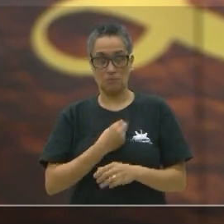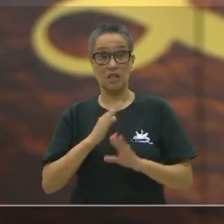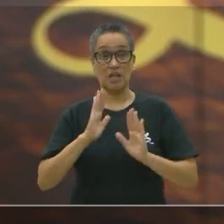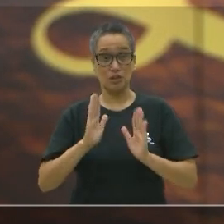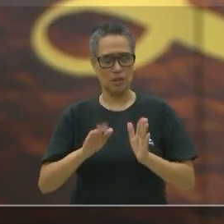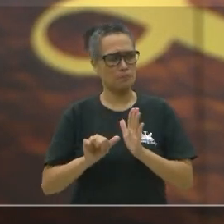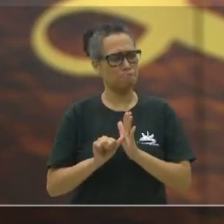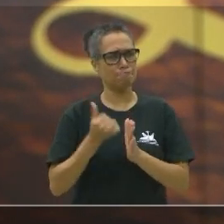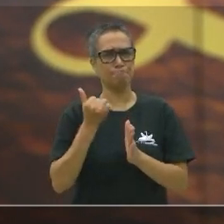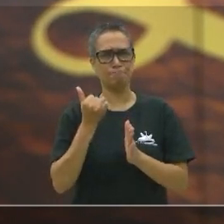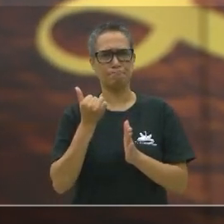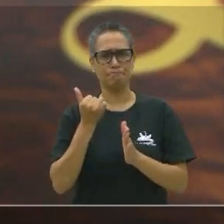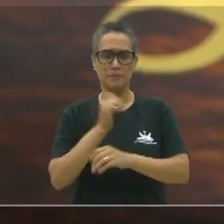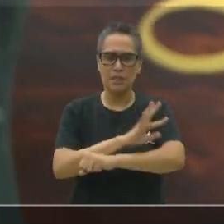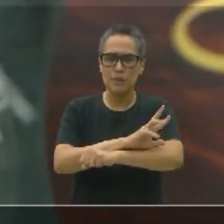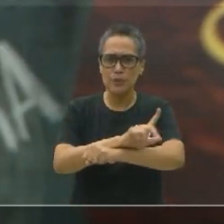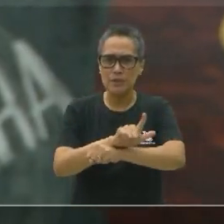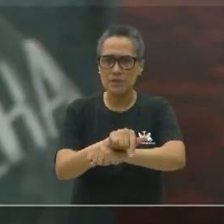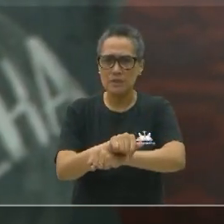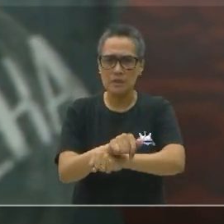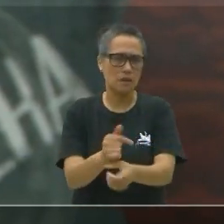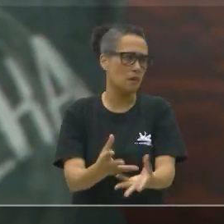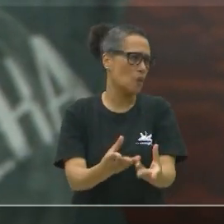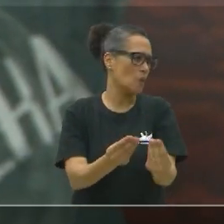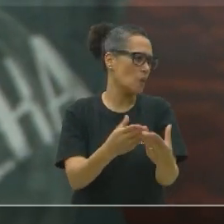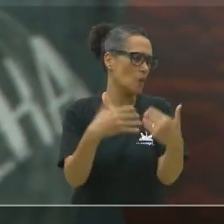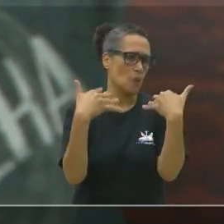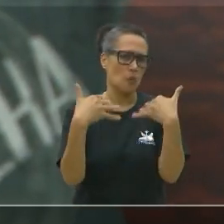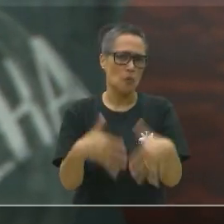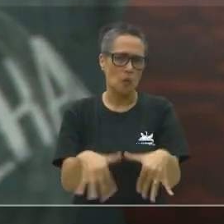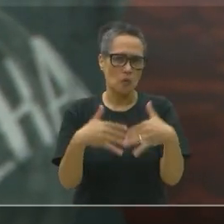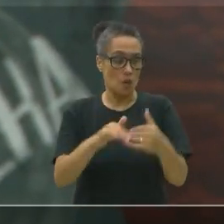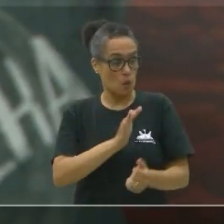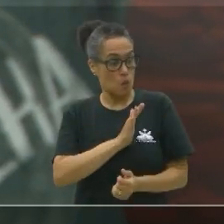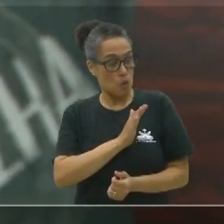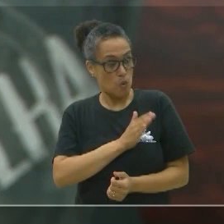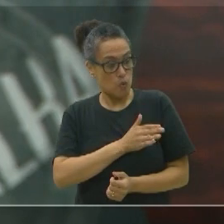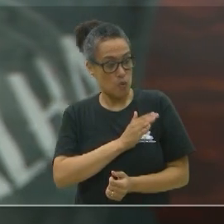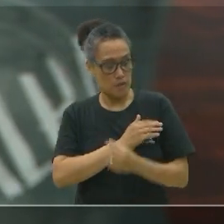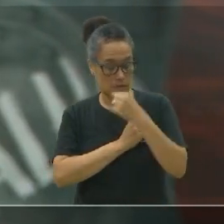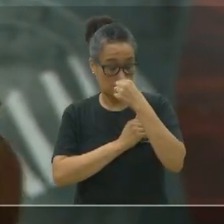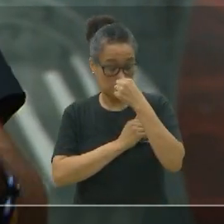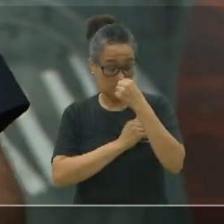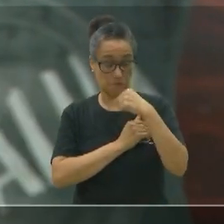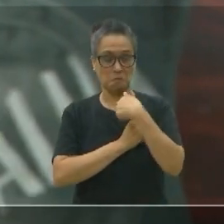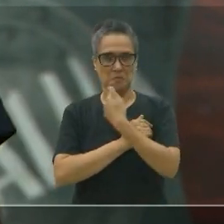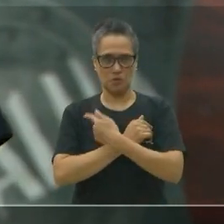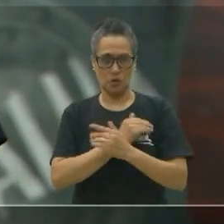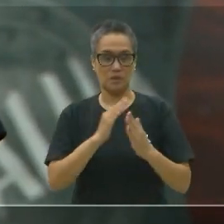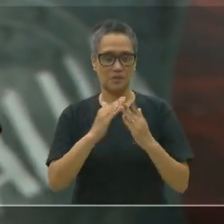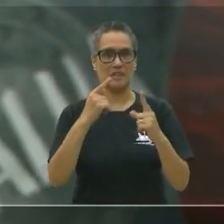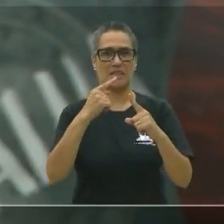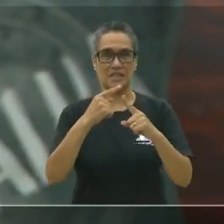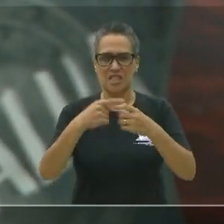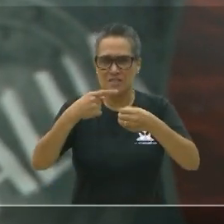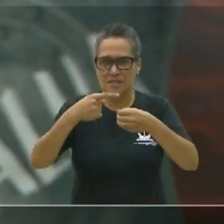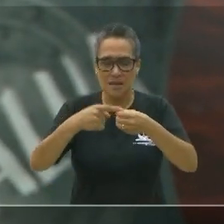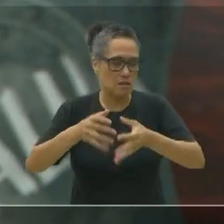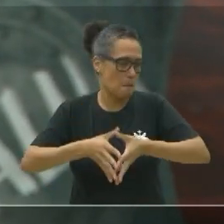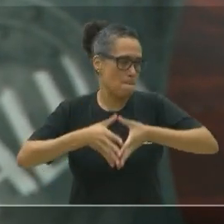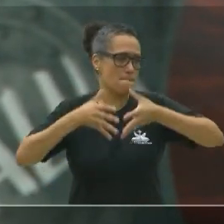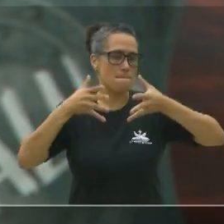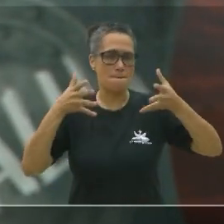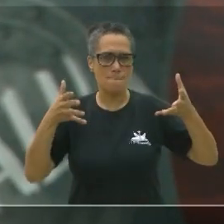primeira edição, muitos eram os corações. A nossa igreja é uma igreja grande lá em Taubaté, que